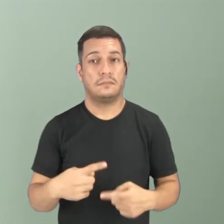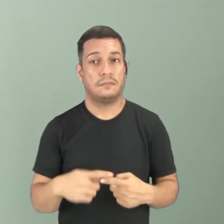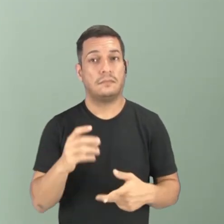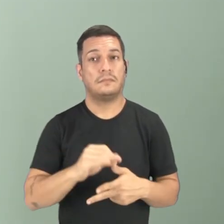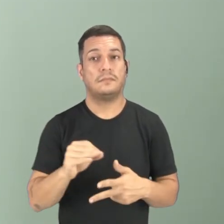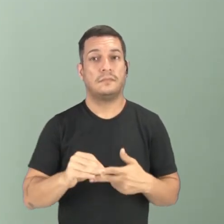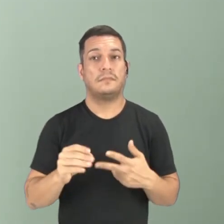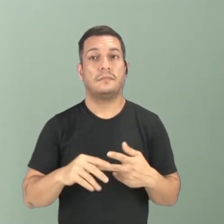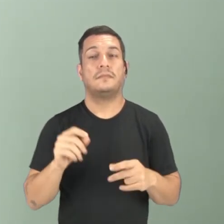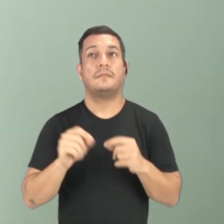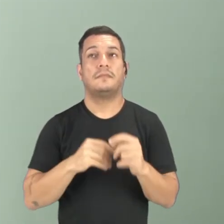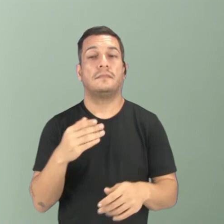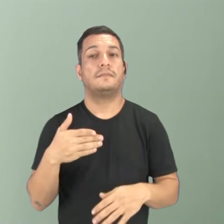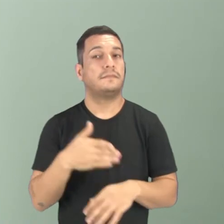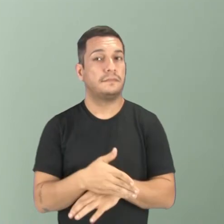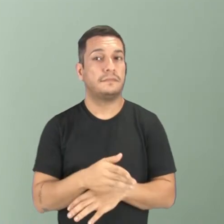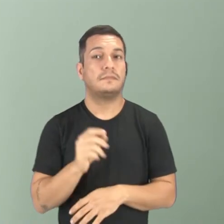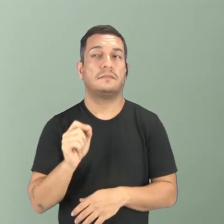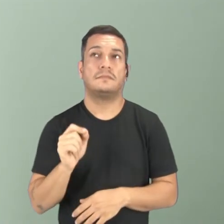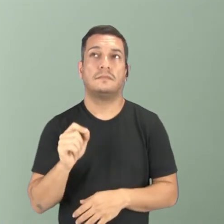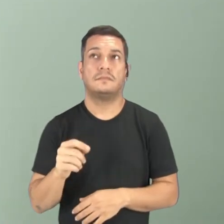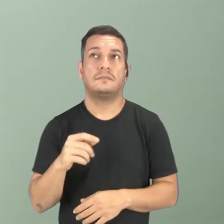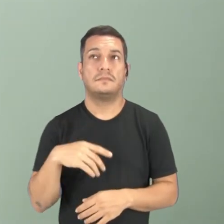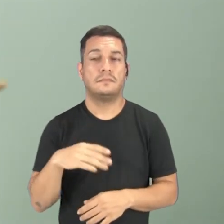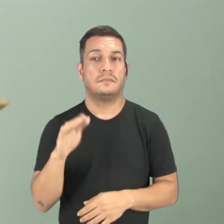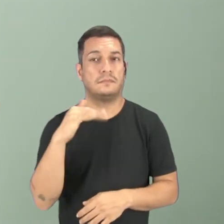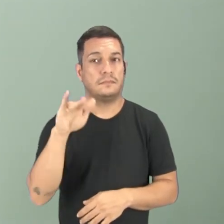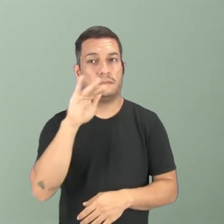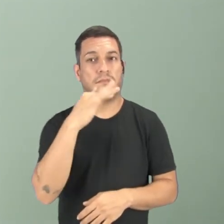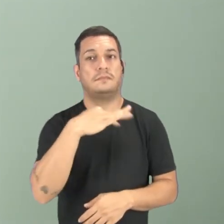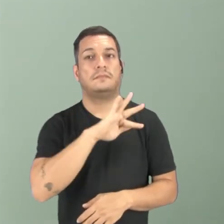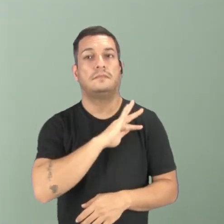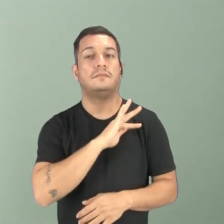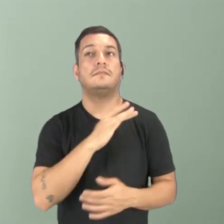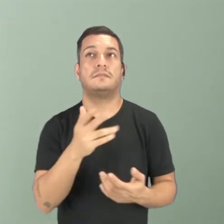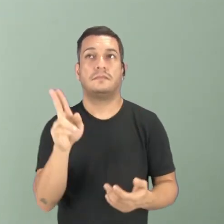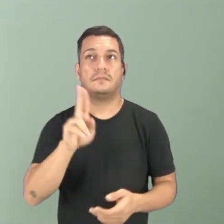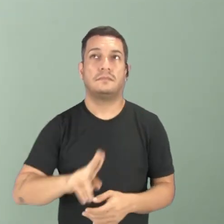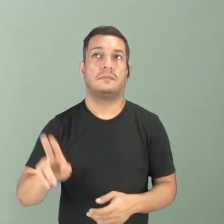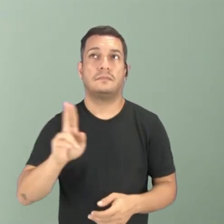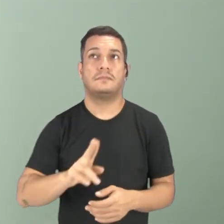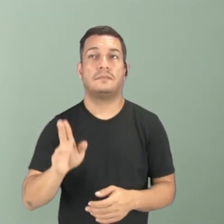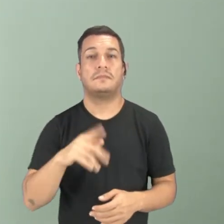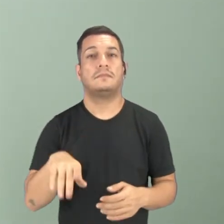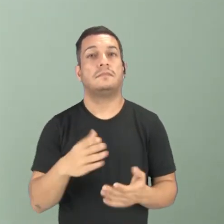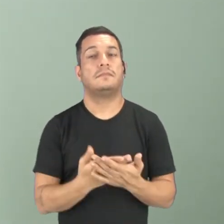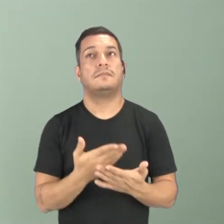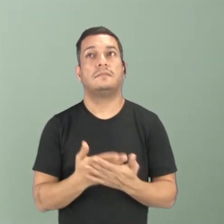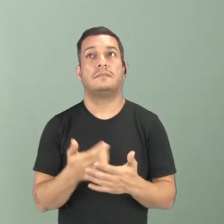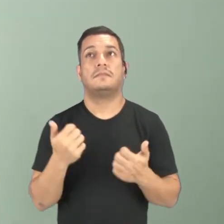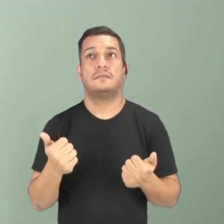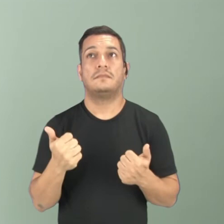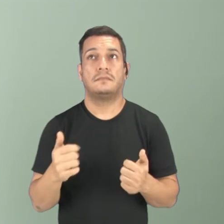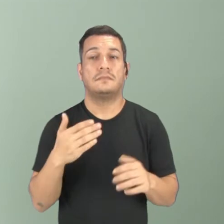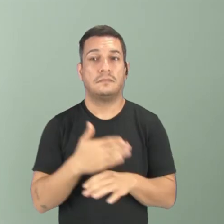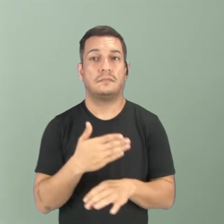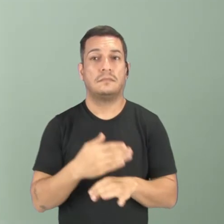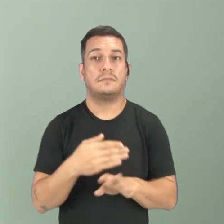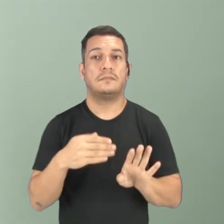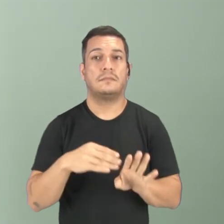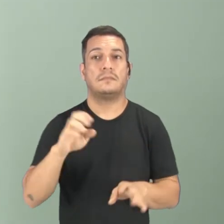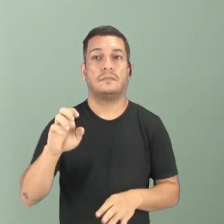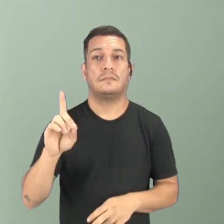Enem é a porta de entrada para o ensino superior, à universidade. Gente, estudem, tá? Acessem a